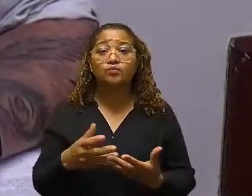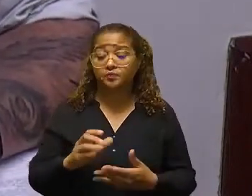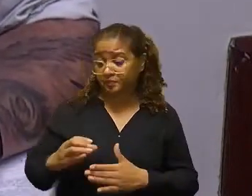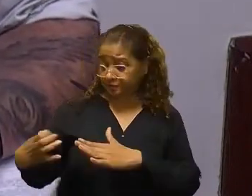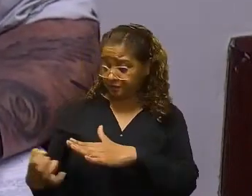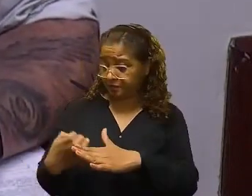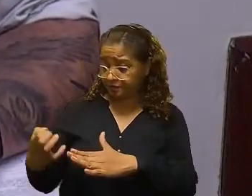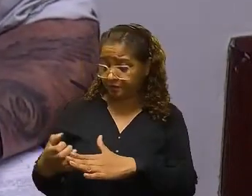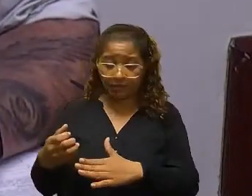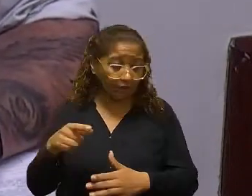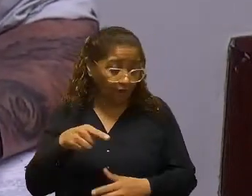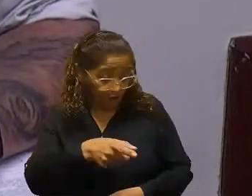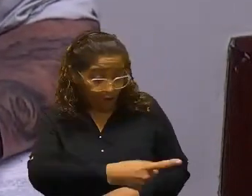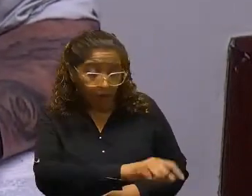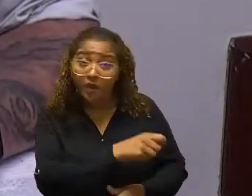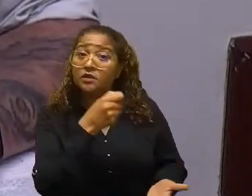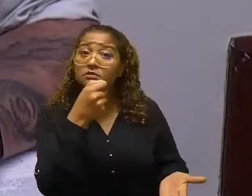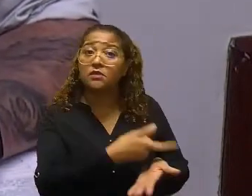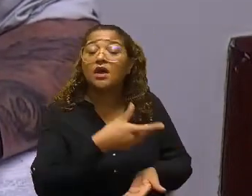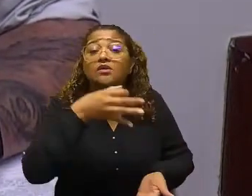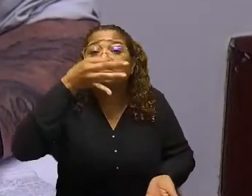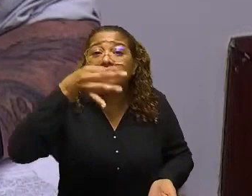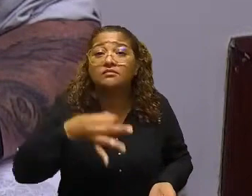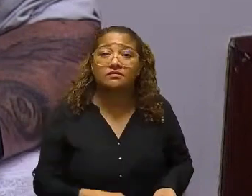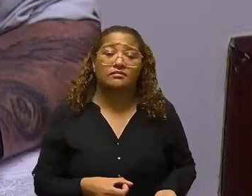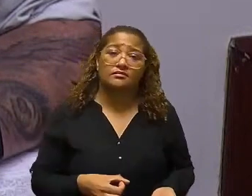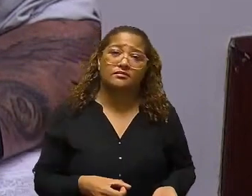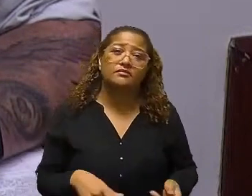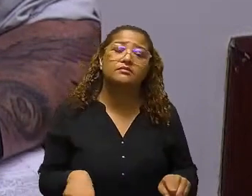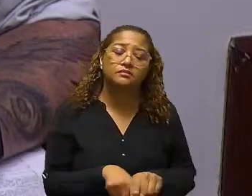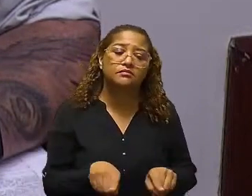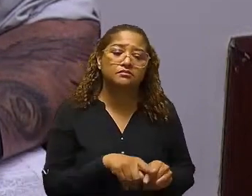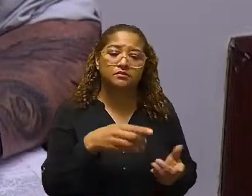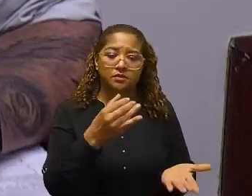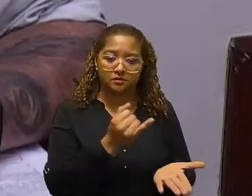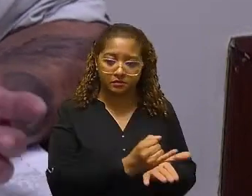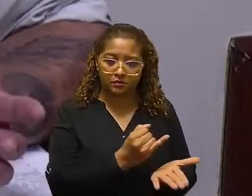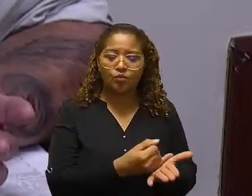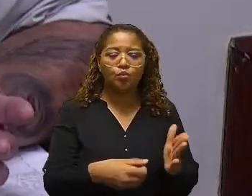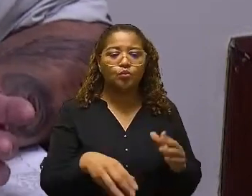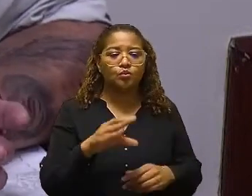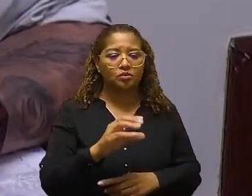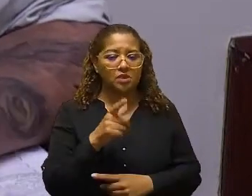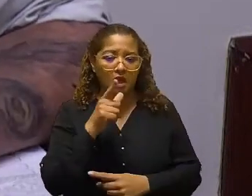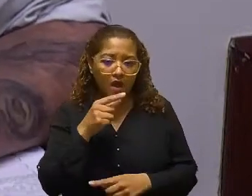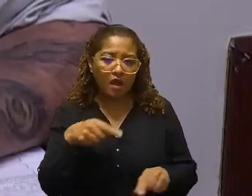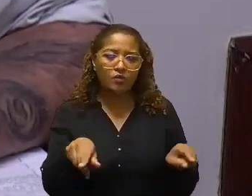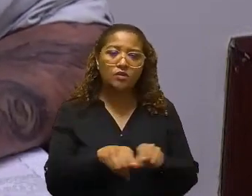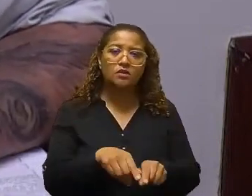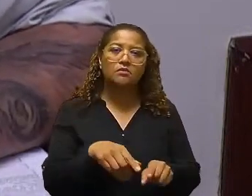uma conta atrasada, eles pagam a sua taxa de água e esgoto. Então,